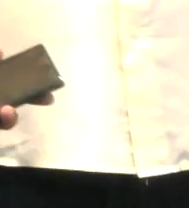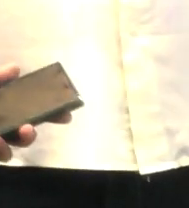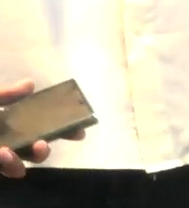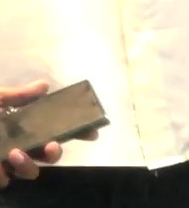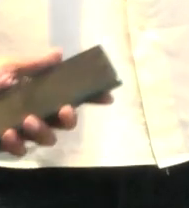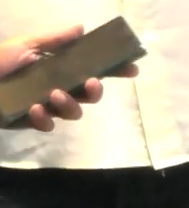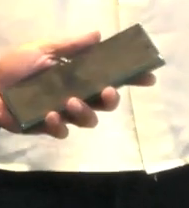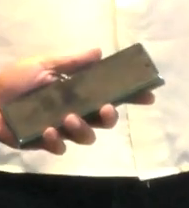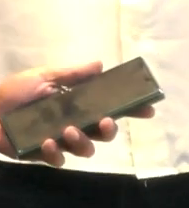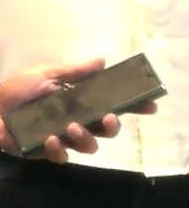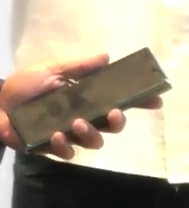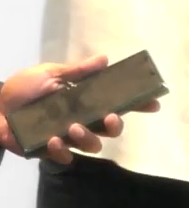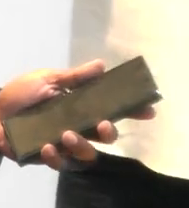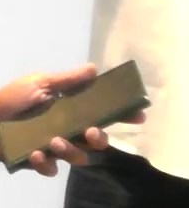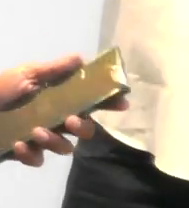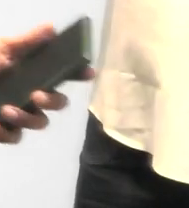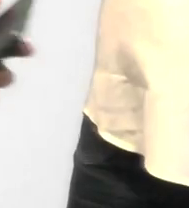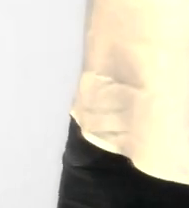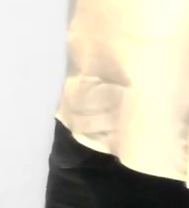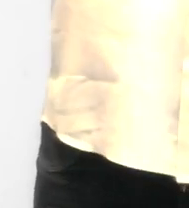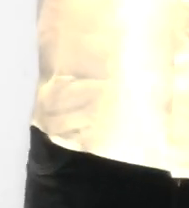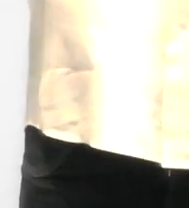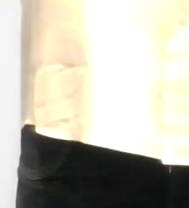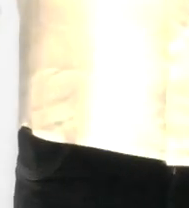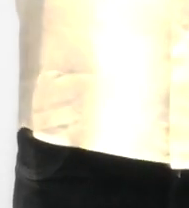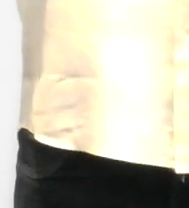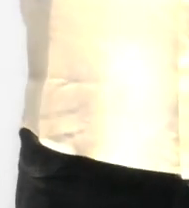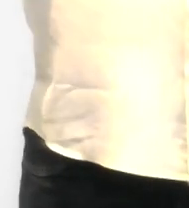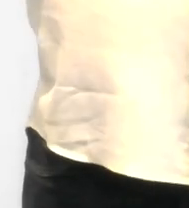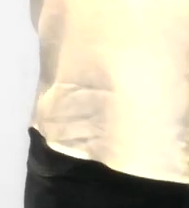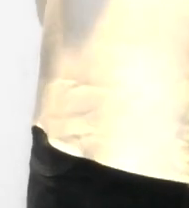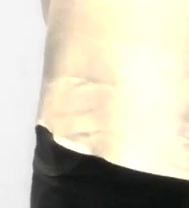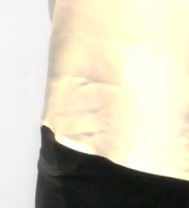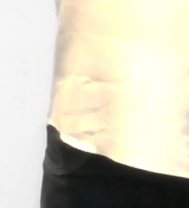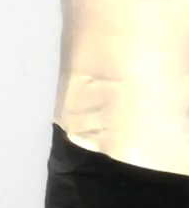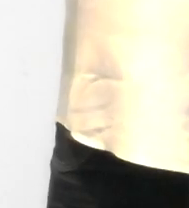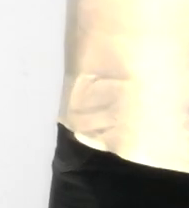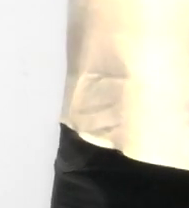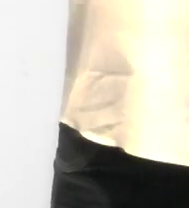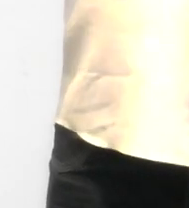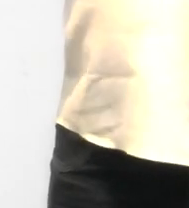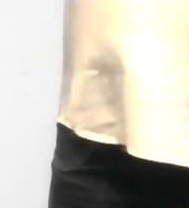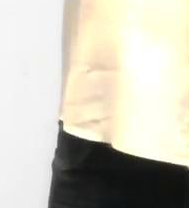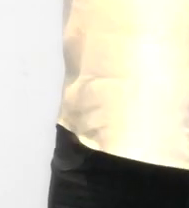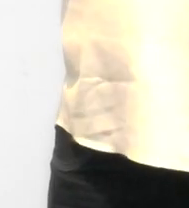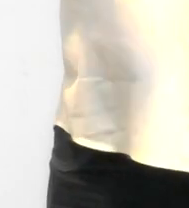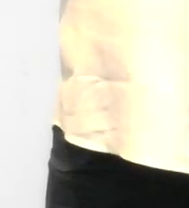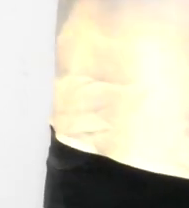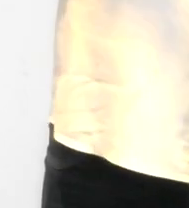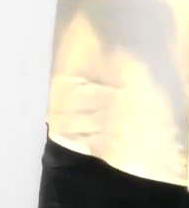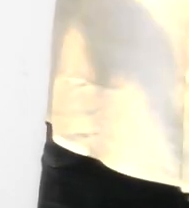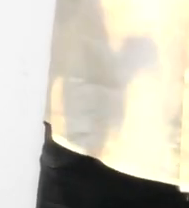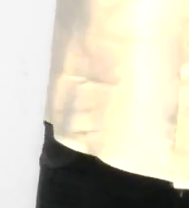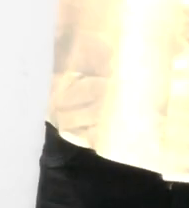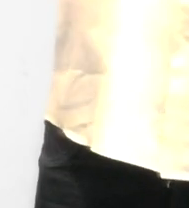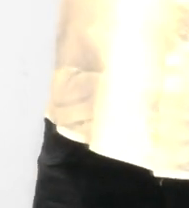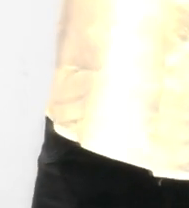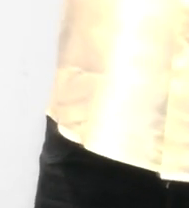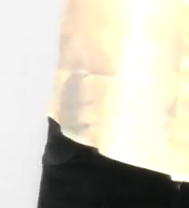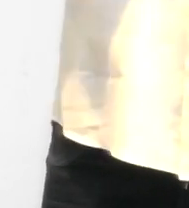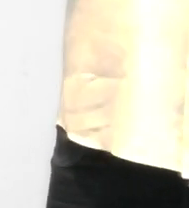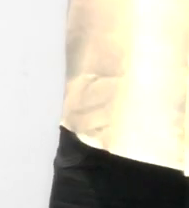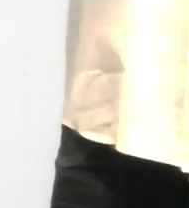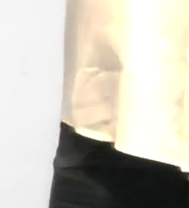ouvi falar aqui que o autismo é uma janela para de oportunidad para já de oportunidade para quê Nós como pais atípicos não vamos